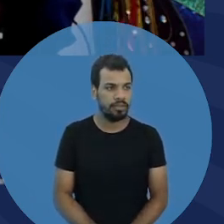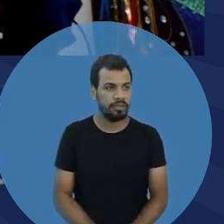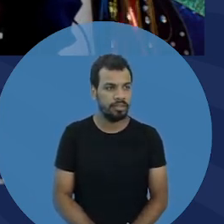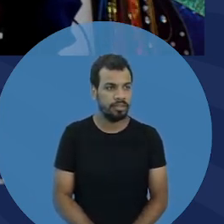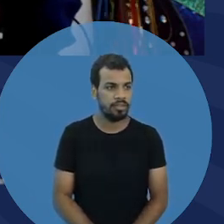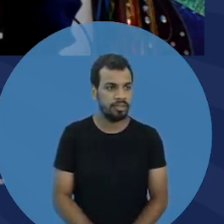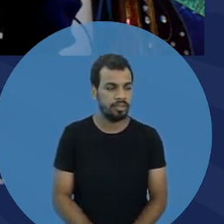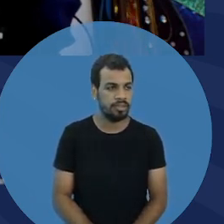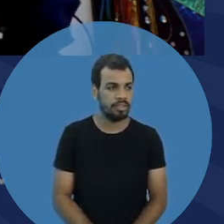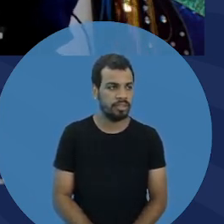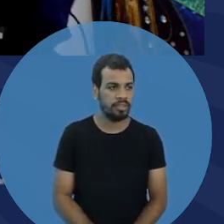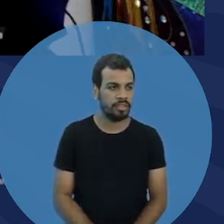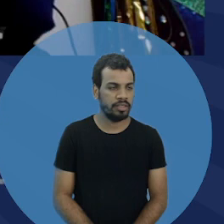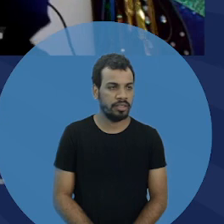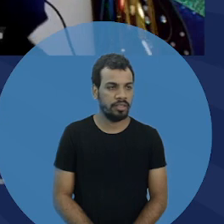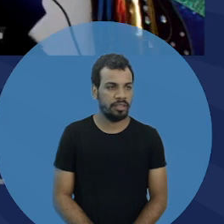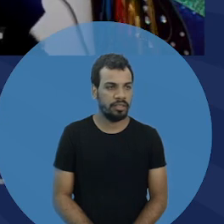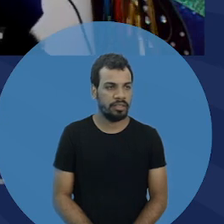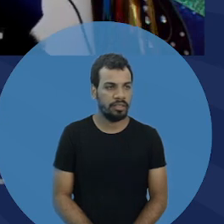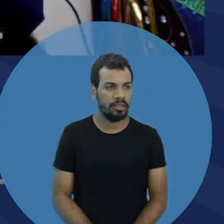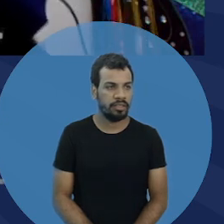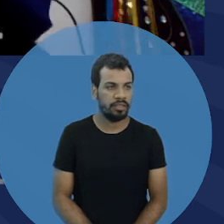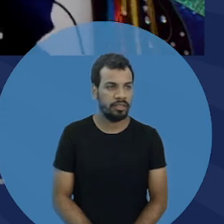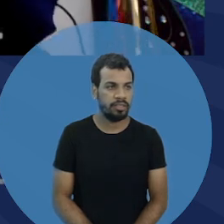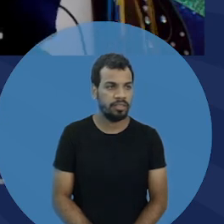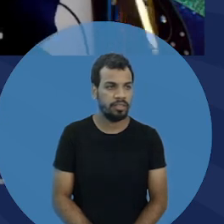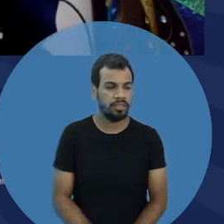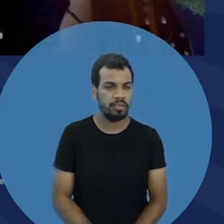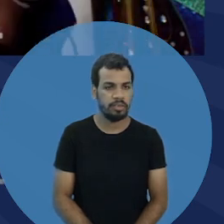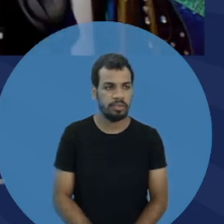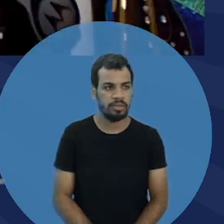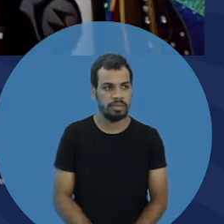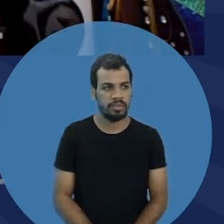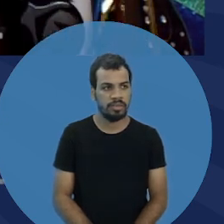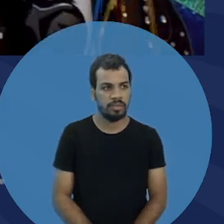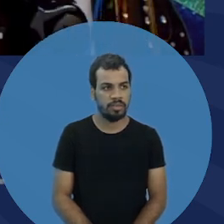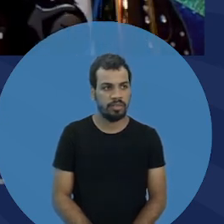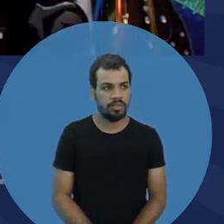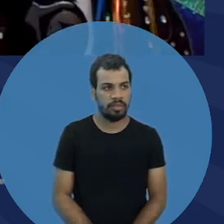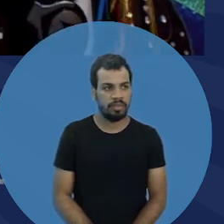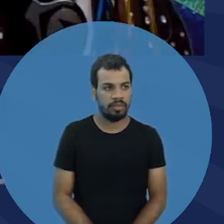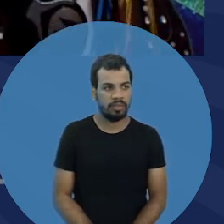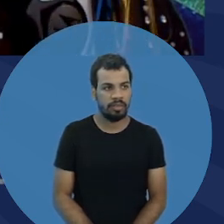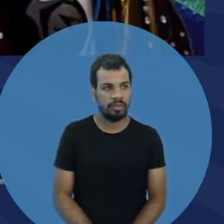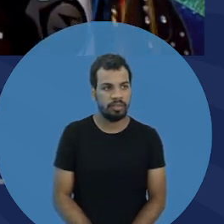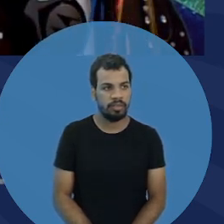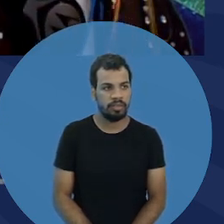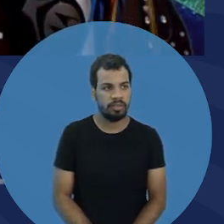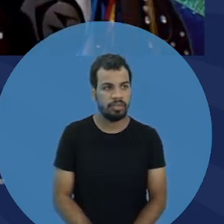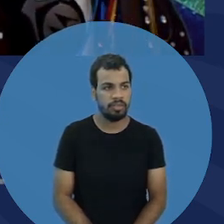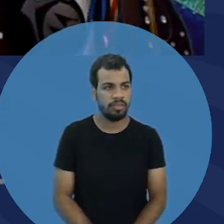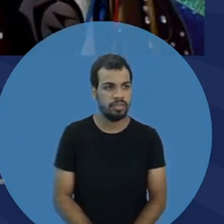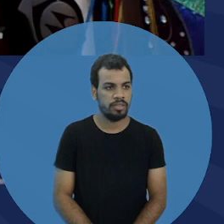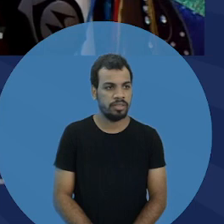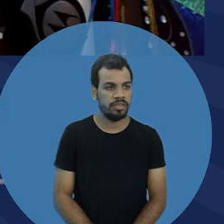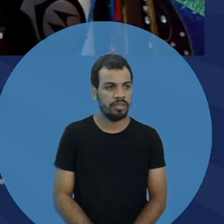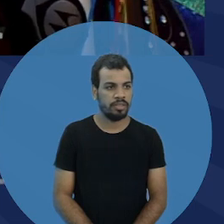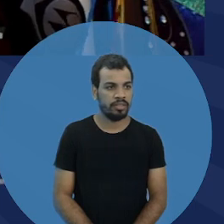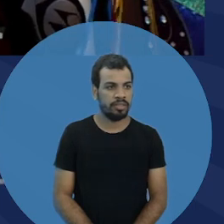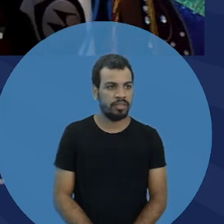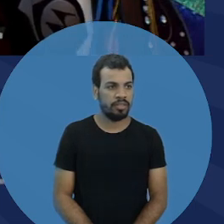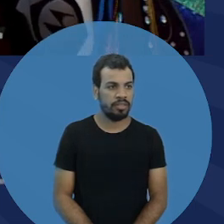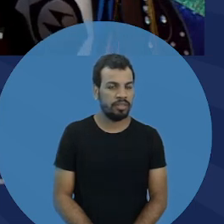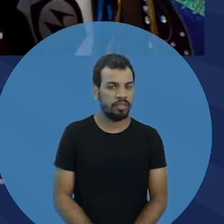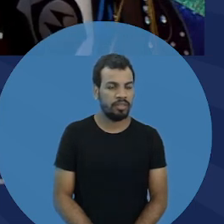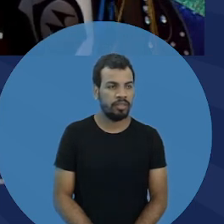Ricardo. Sabe? Eu acho que é isso. Tá bom. Entendeu? Ontem a gente viu ela. Para ficar